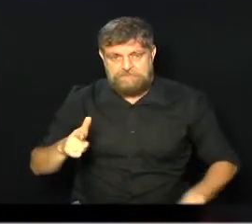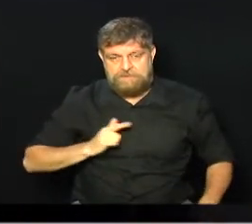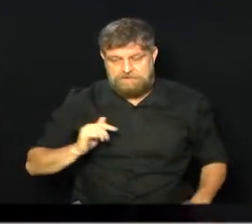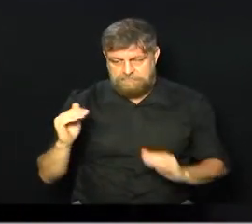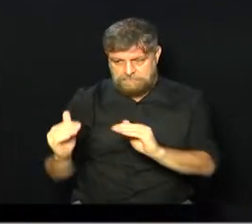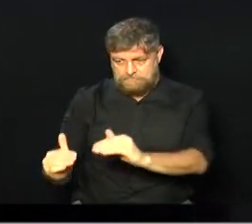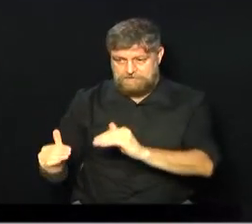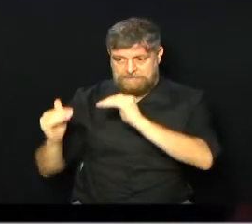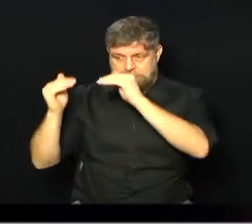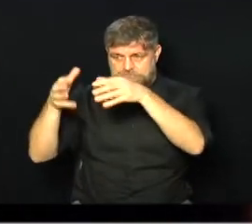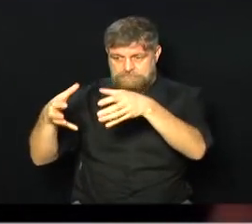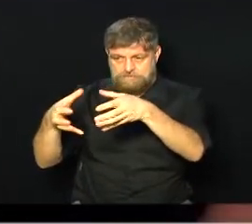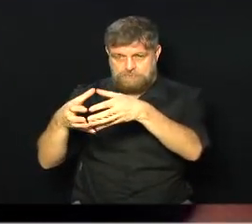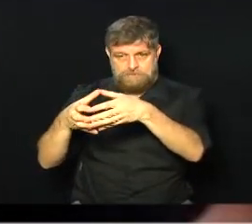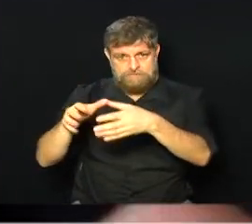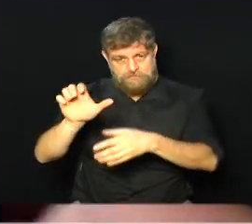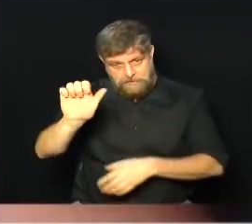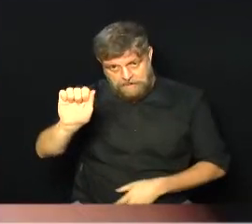de divisão.